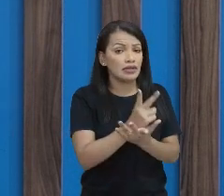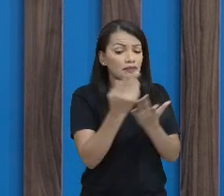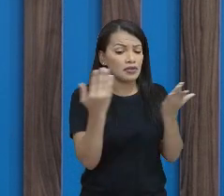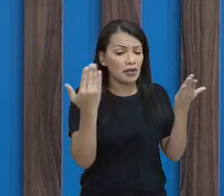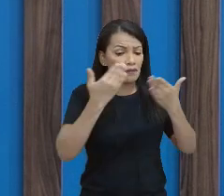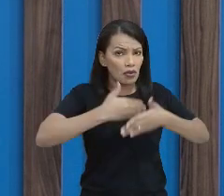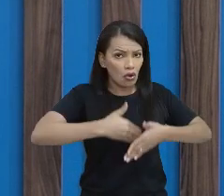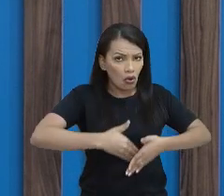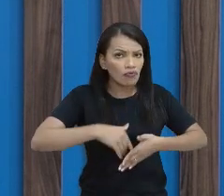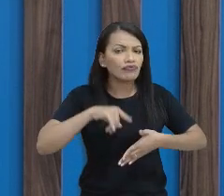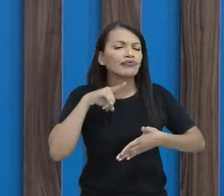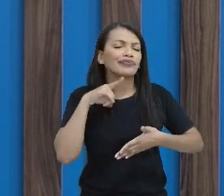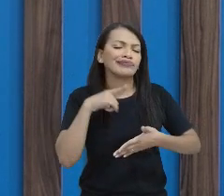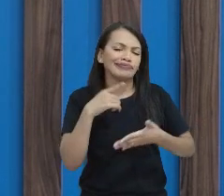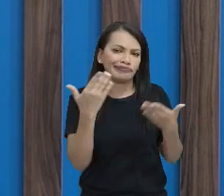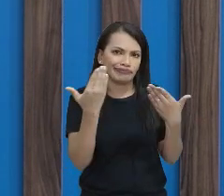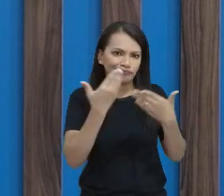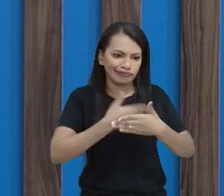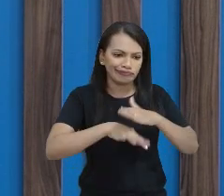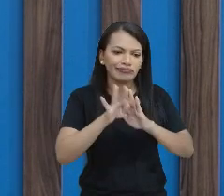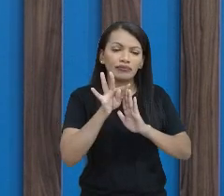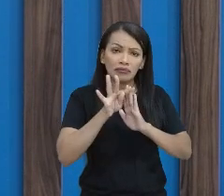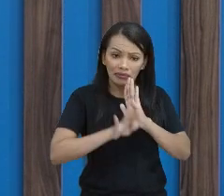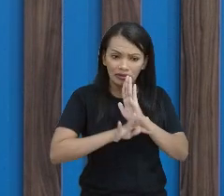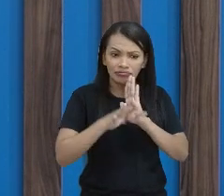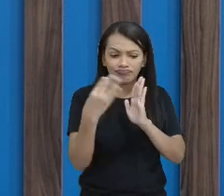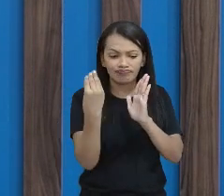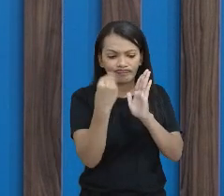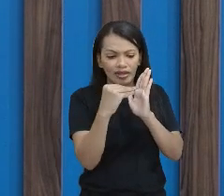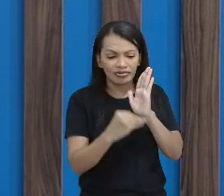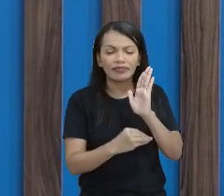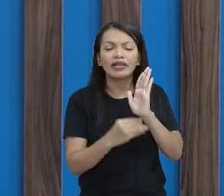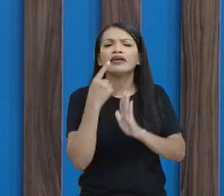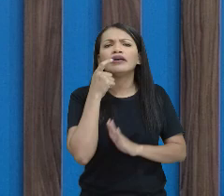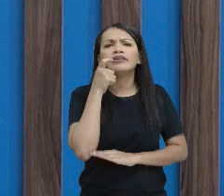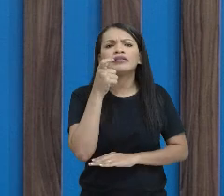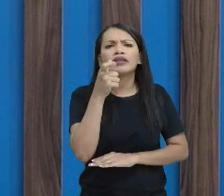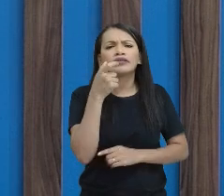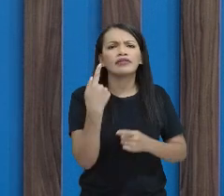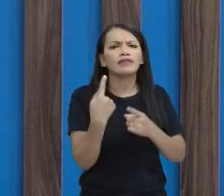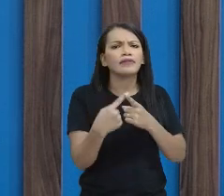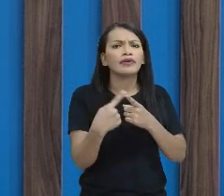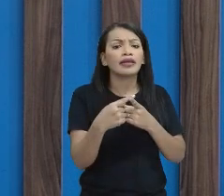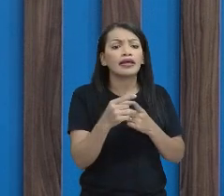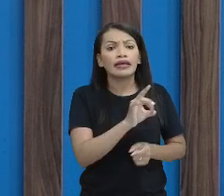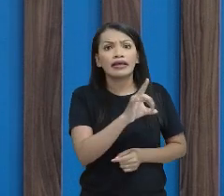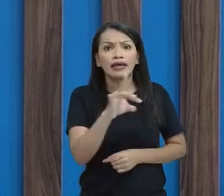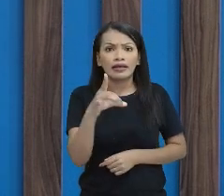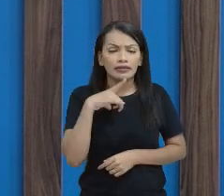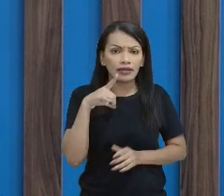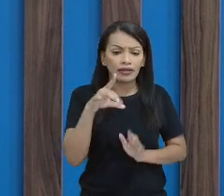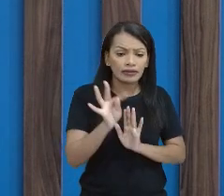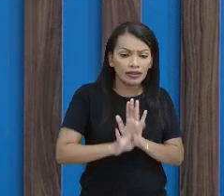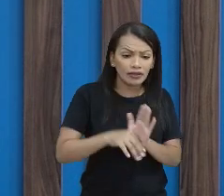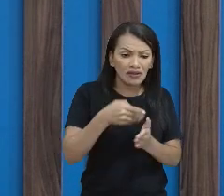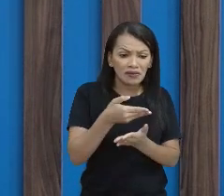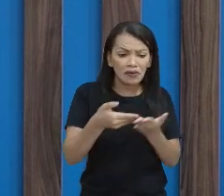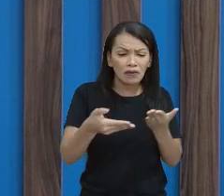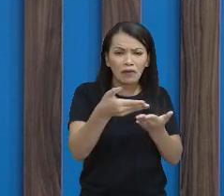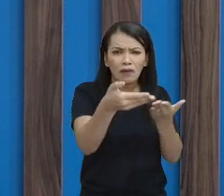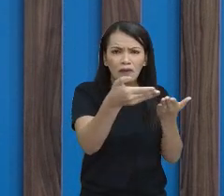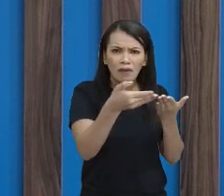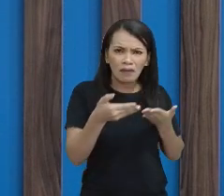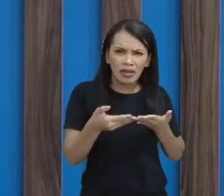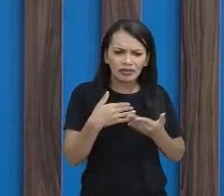nas questões de intertextualidades. E é interessante porque cada texto, ele não perde